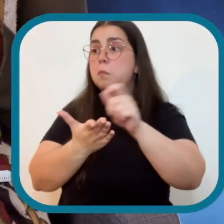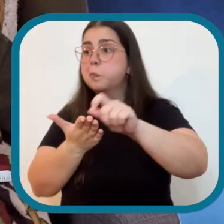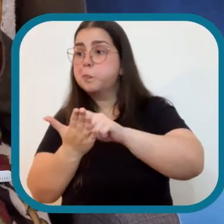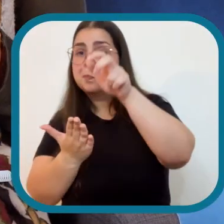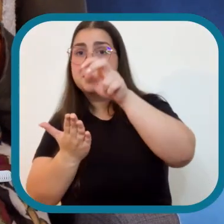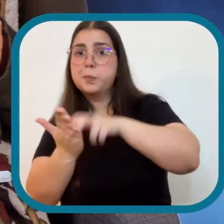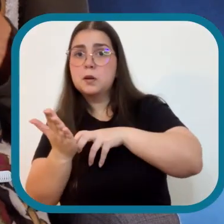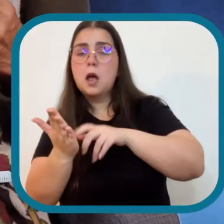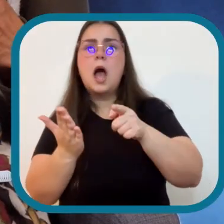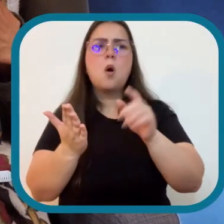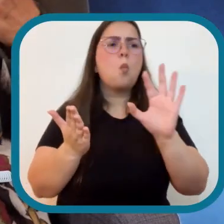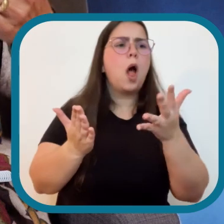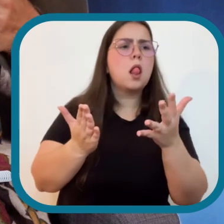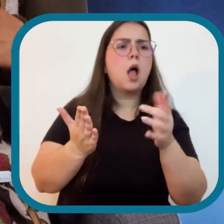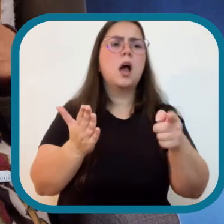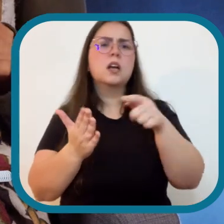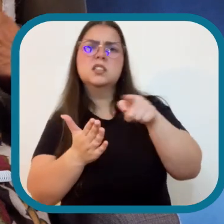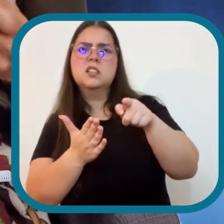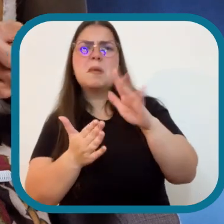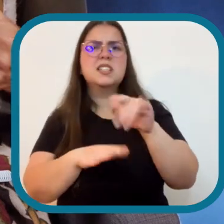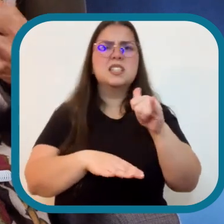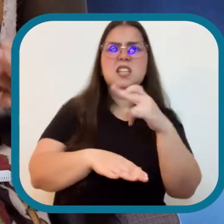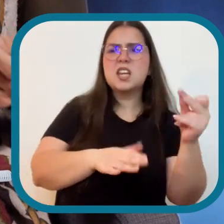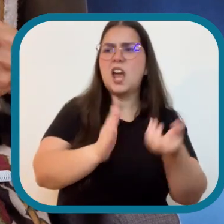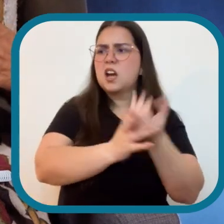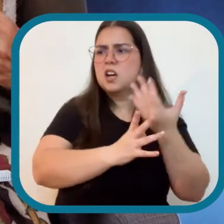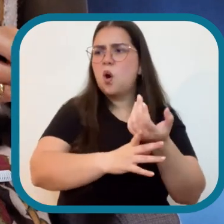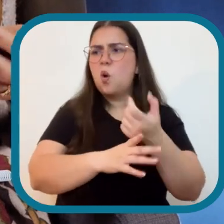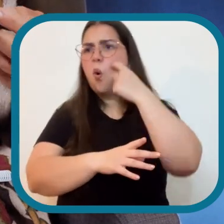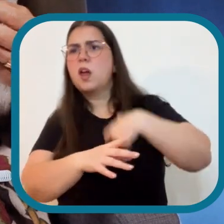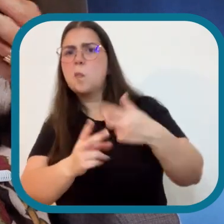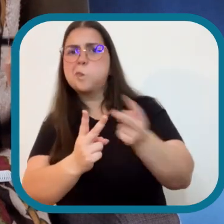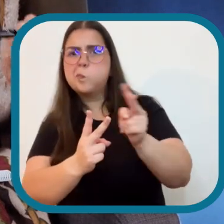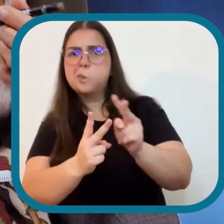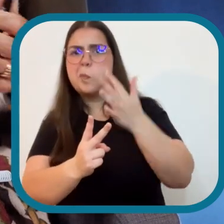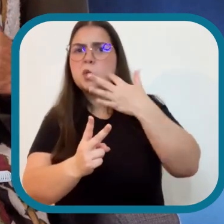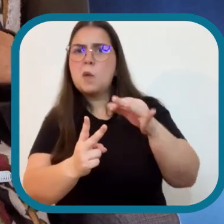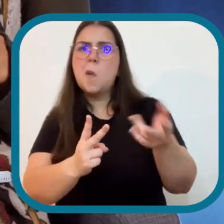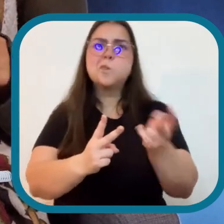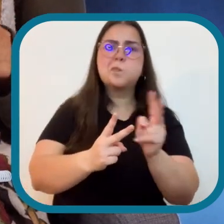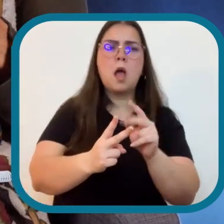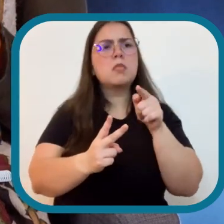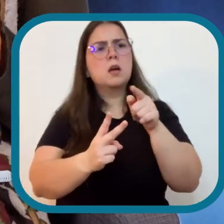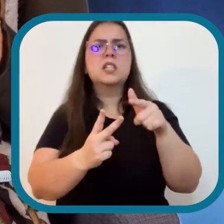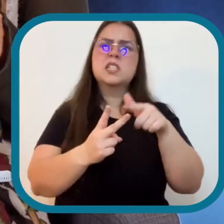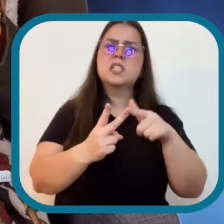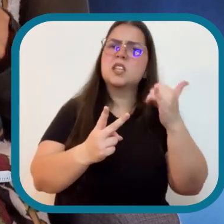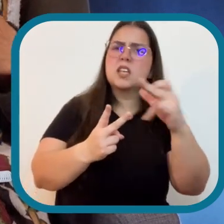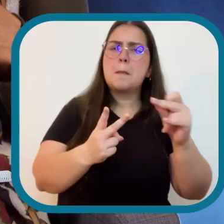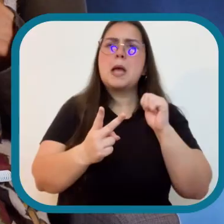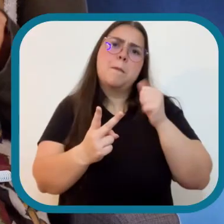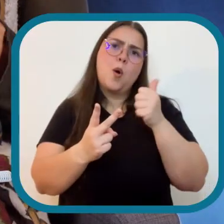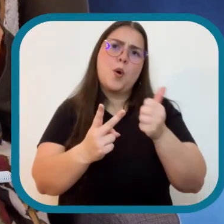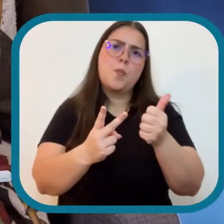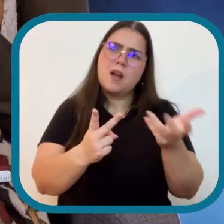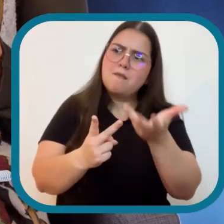autor tal, mas qual? Aquele não sei quantos, mas esse é artificial ou é normal, ou é natural? Não, este é artificial, mas é muito